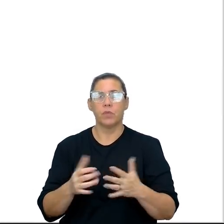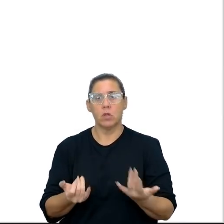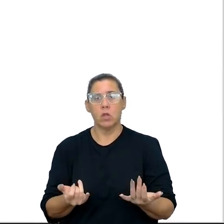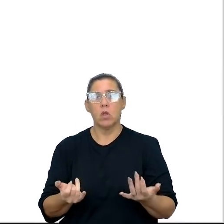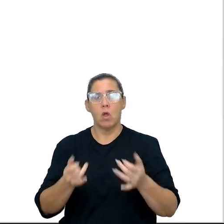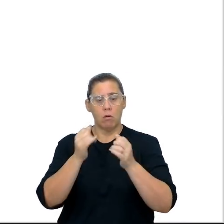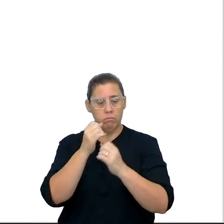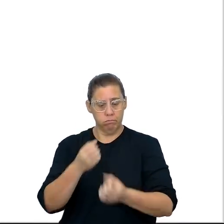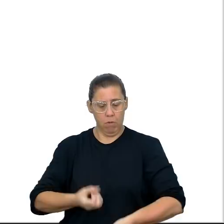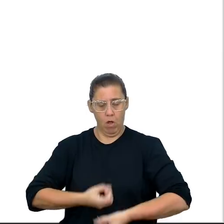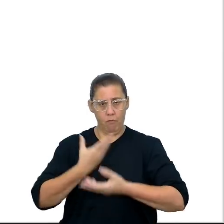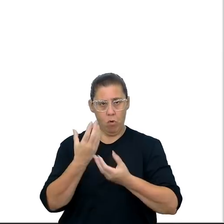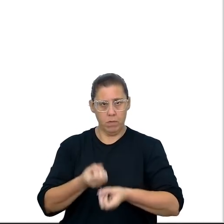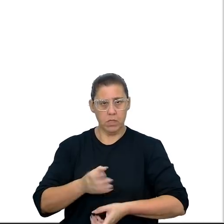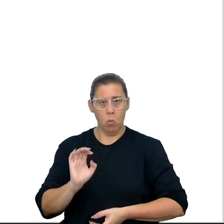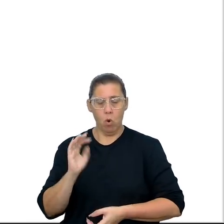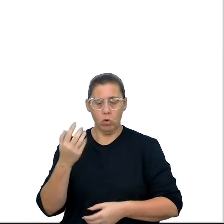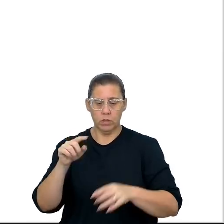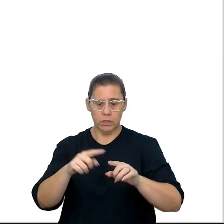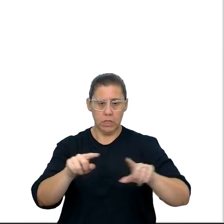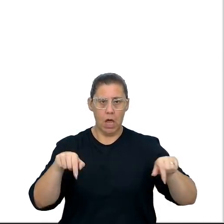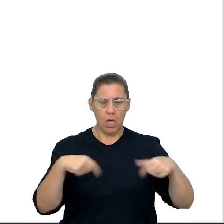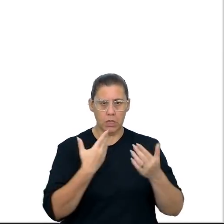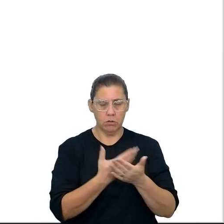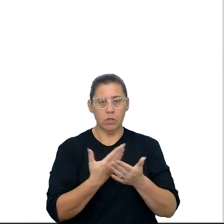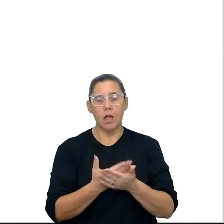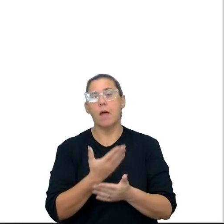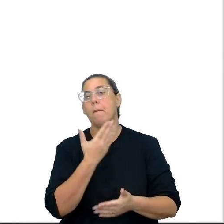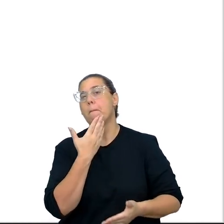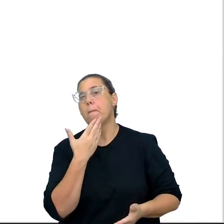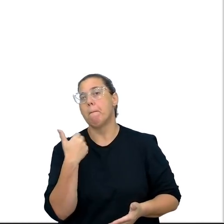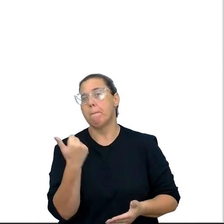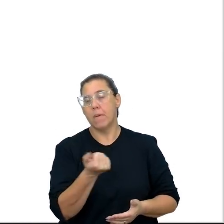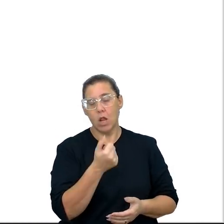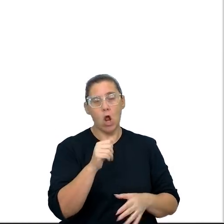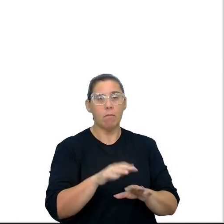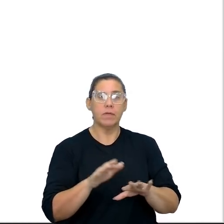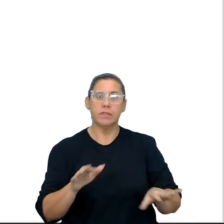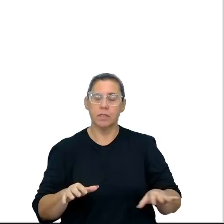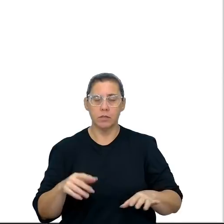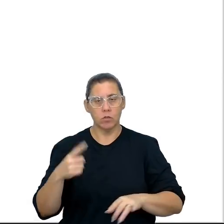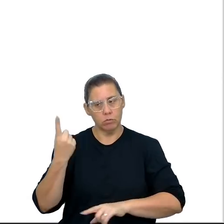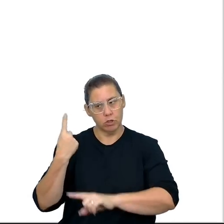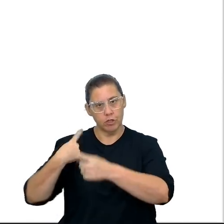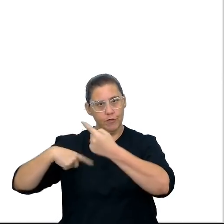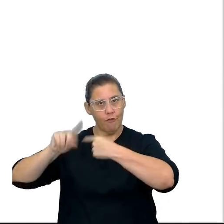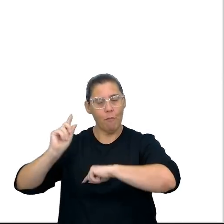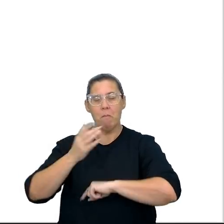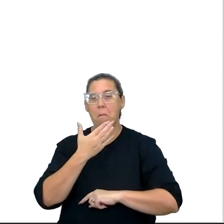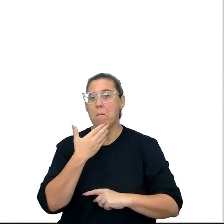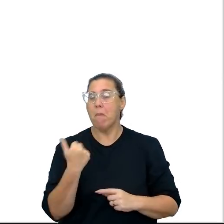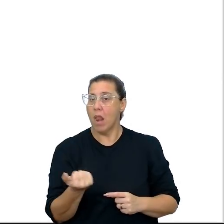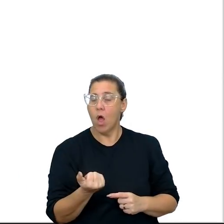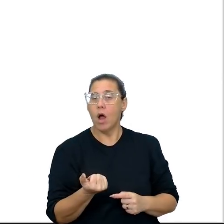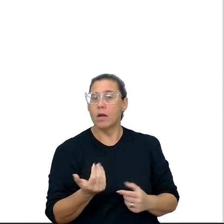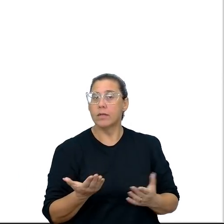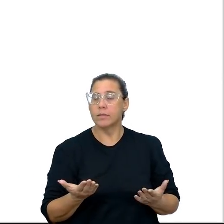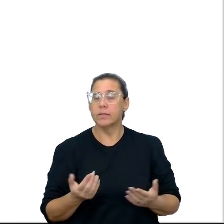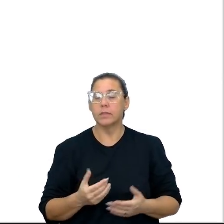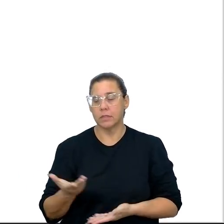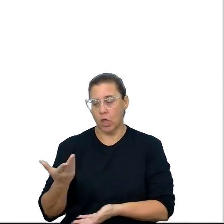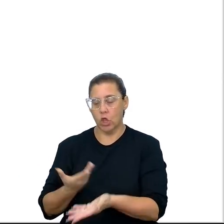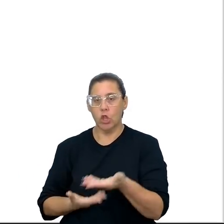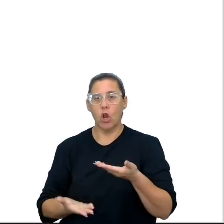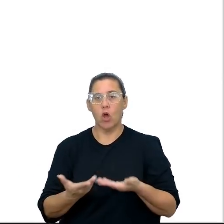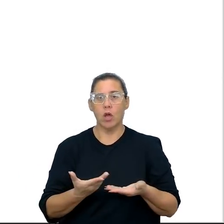informação circular na sala de aula, é melhor para que as crianças vão se desenvolvendo ainda mais. E essa troca, ela